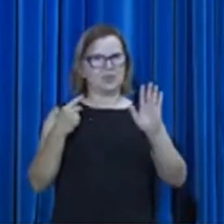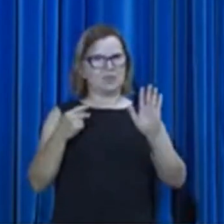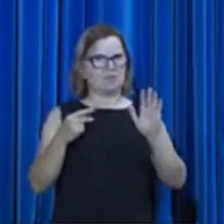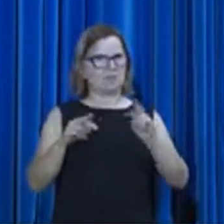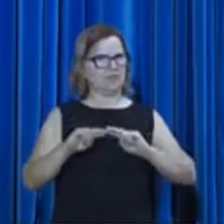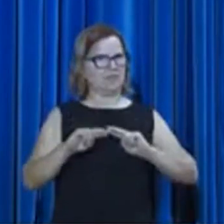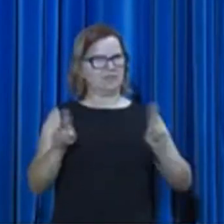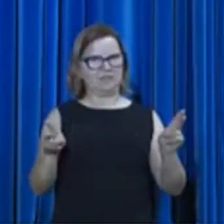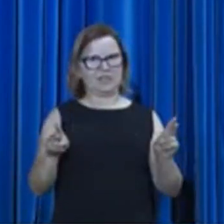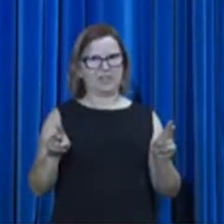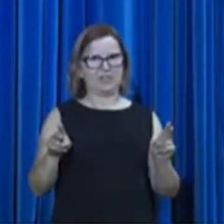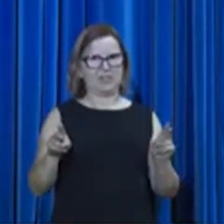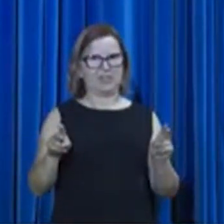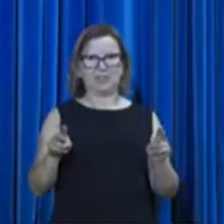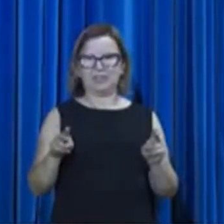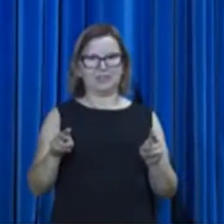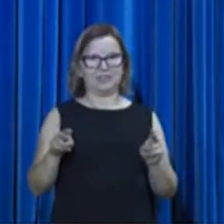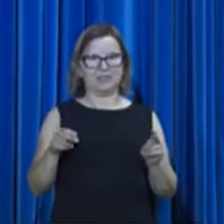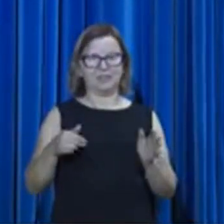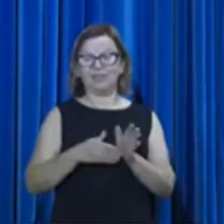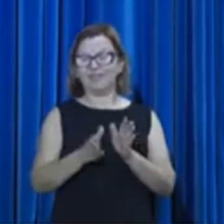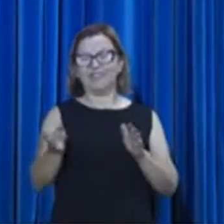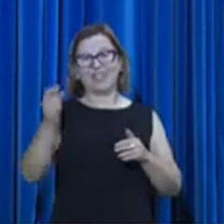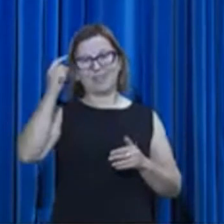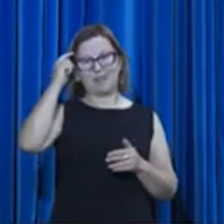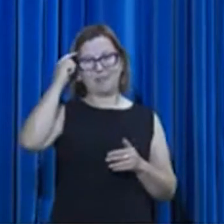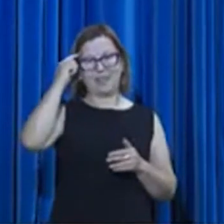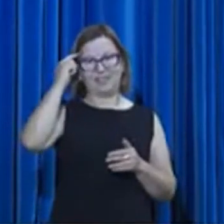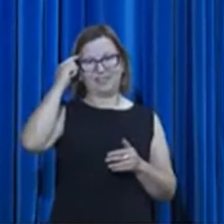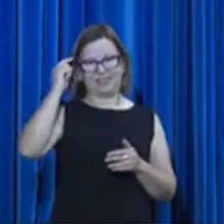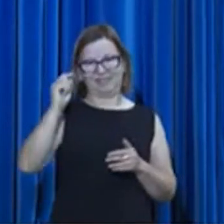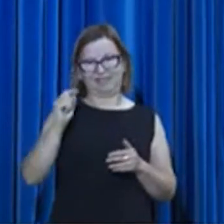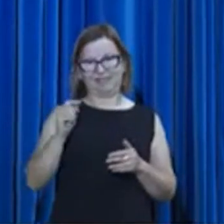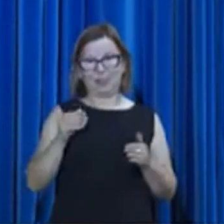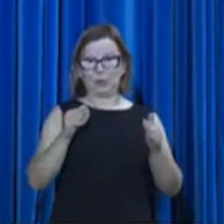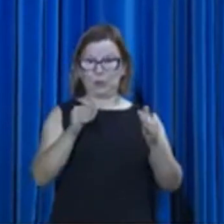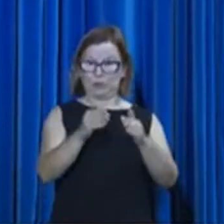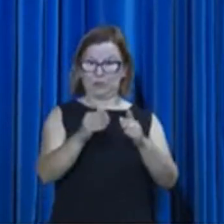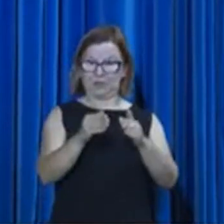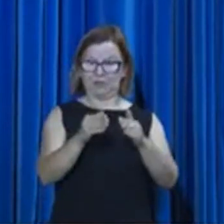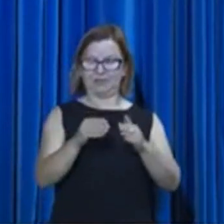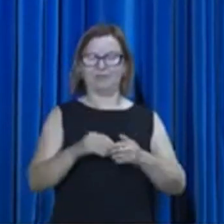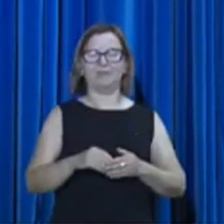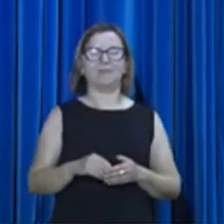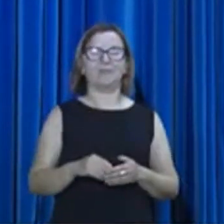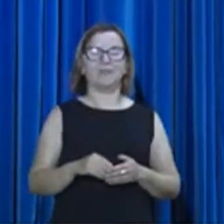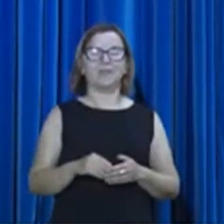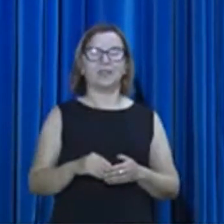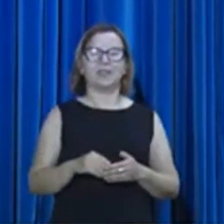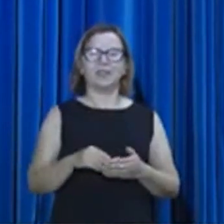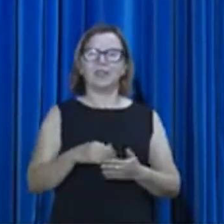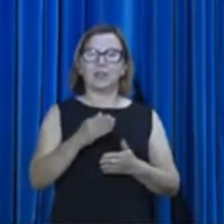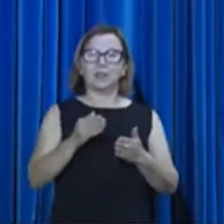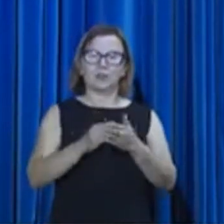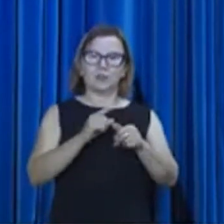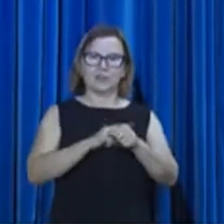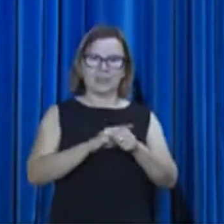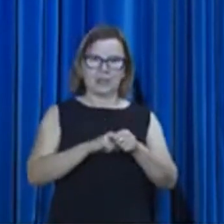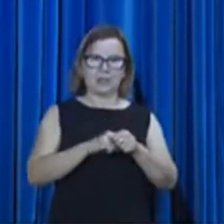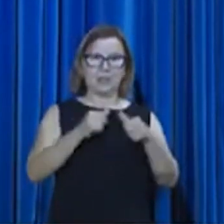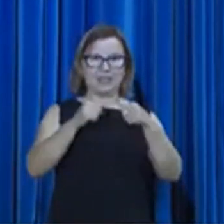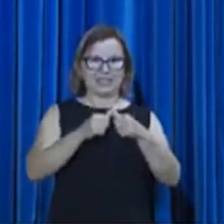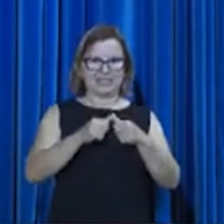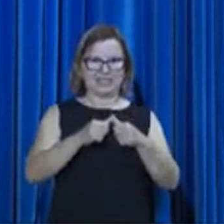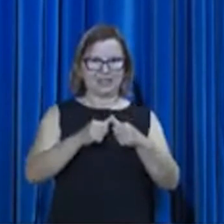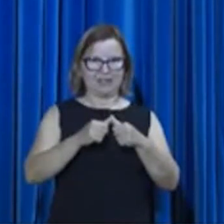único objetivo a buscar. Sendo assim, durante o tempo que estavam no exército romano, eles deveriam